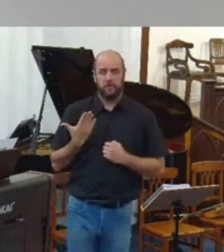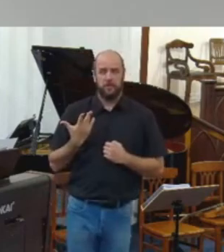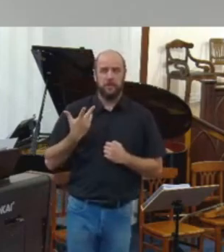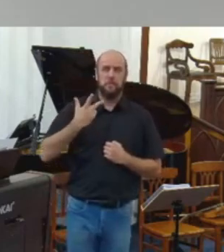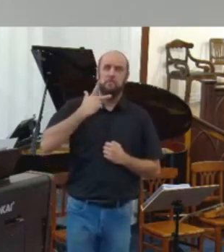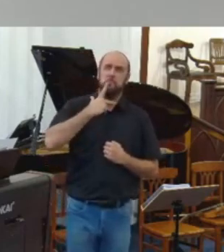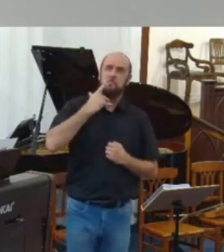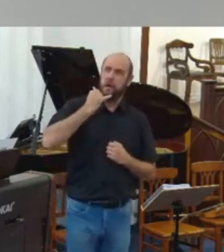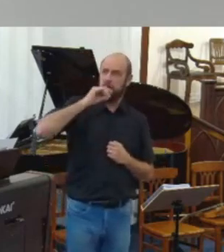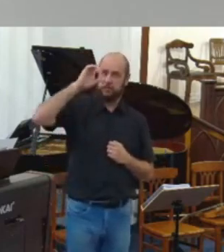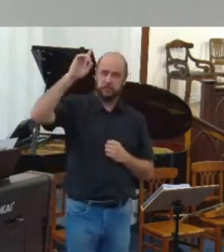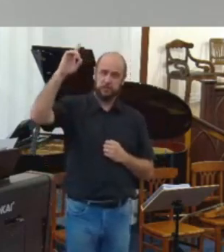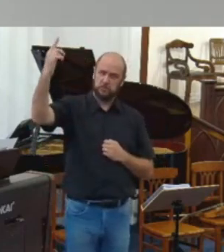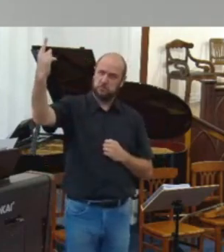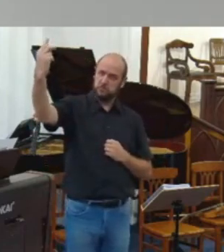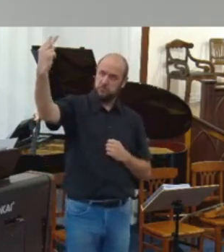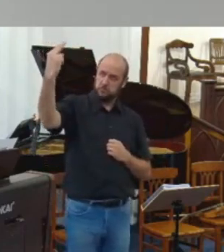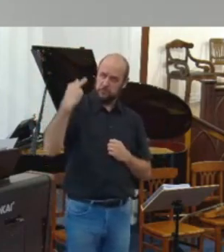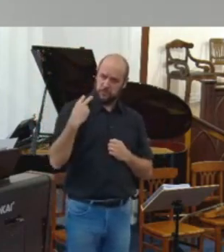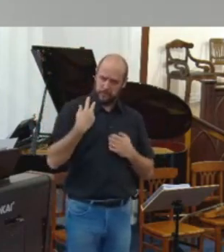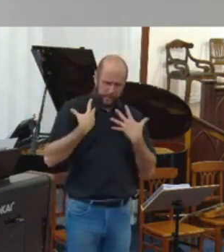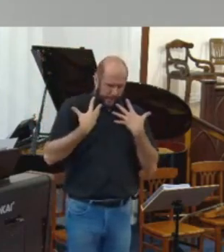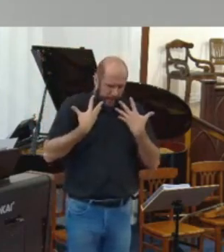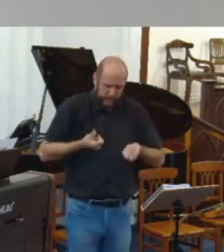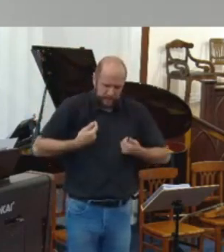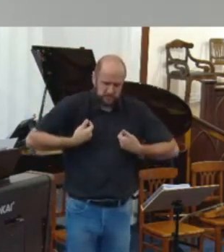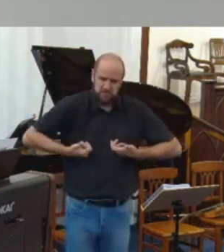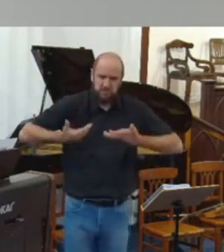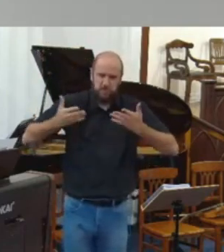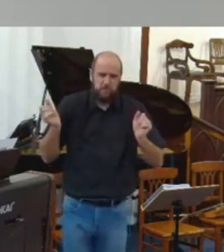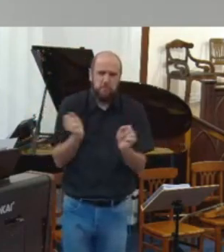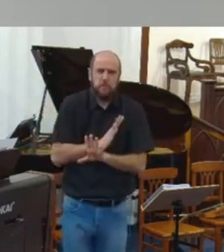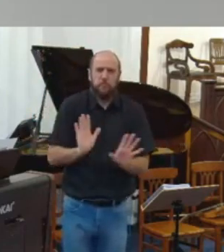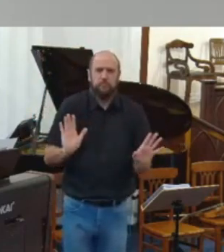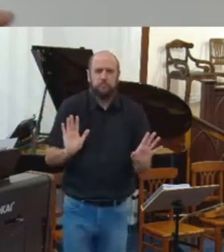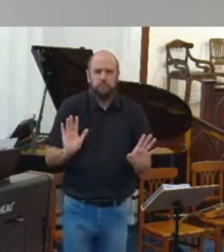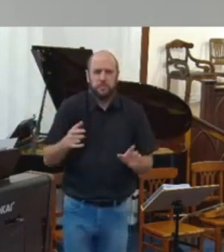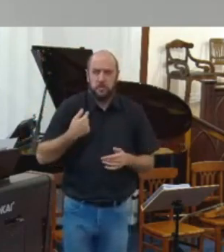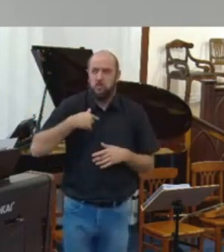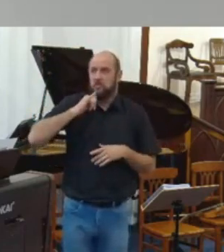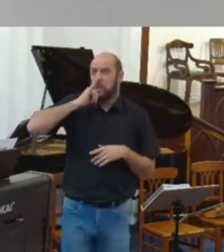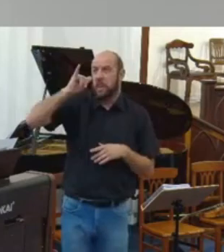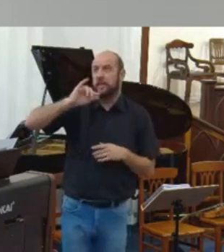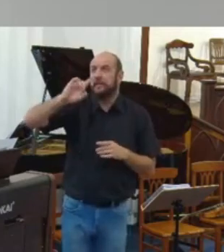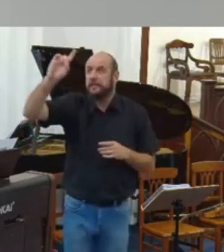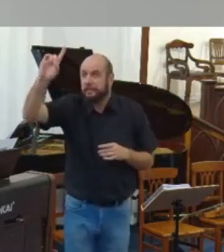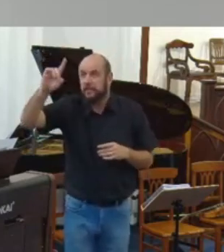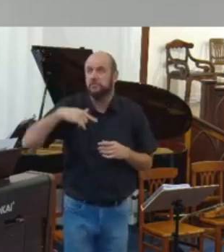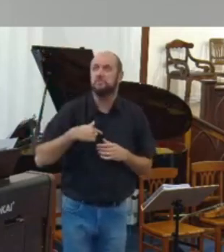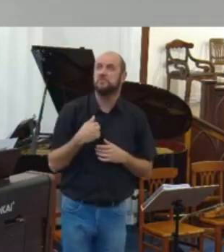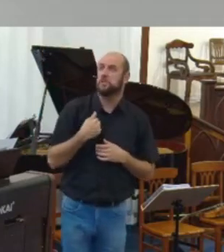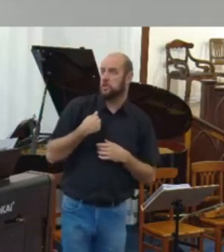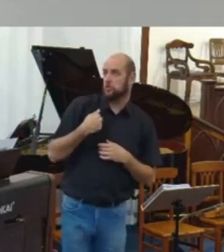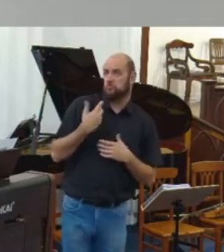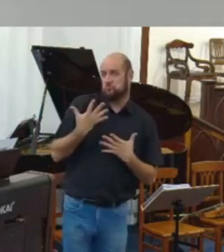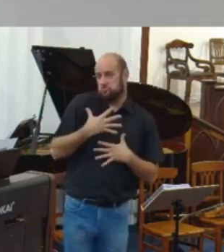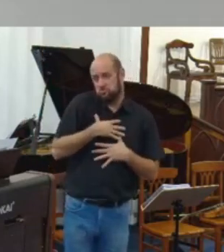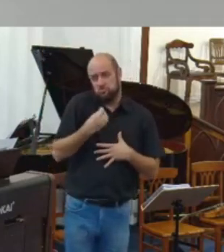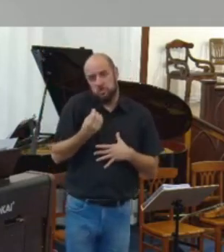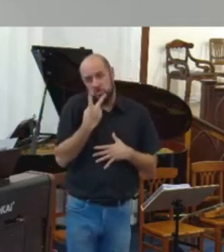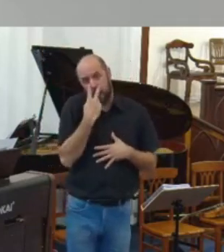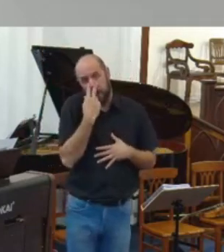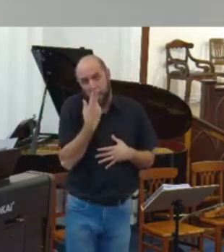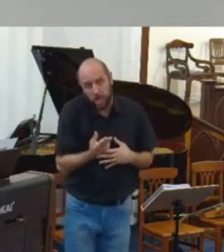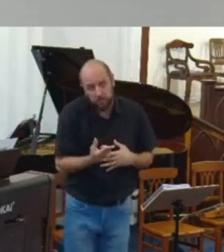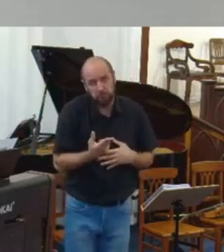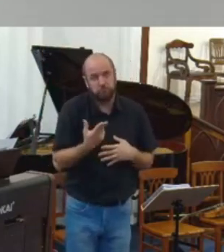pai deve me entender, me aceitar, e eu chamo ele de Deus, e eu devo ser um filho ou uma